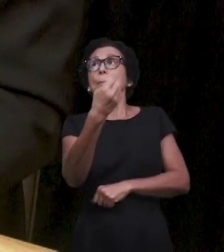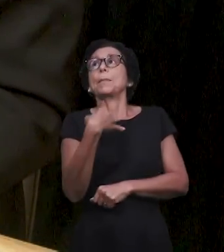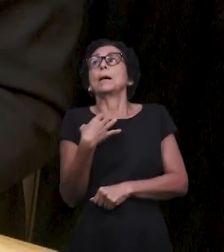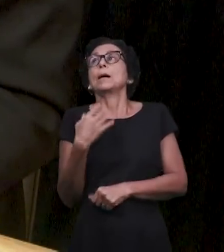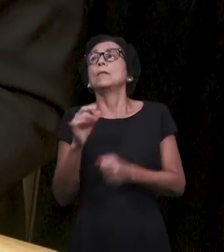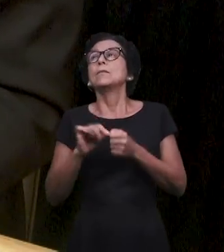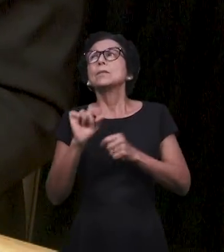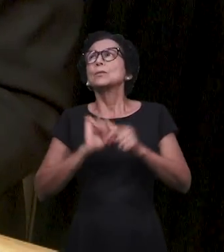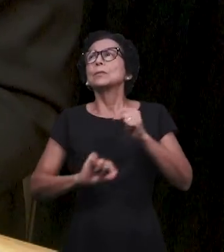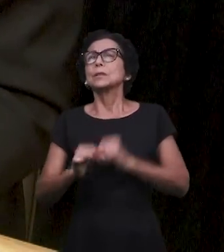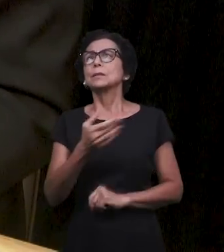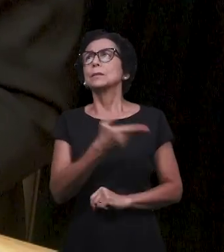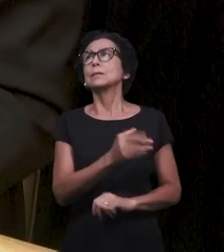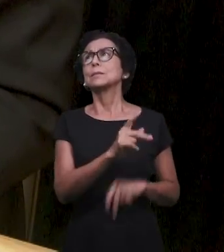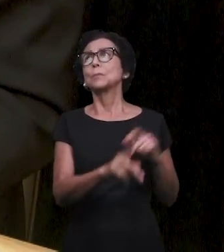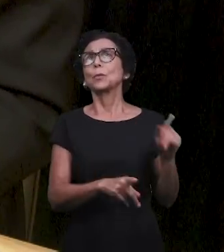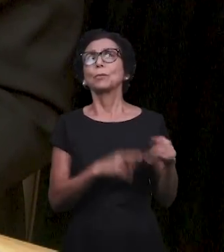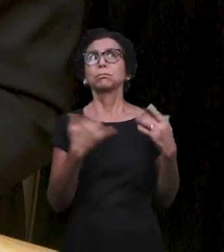esse povo?